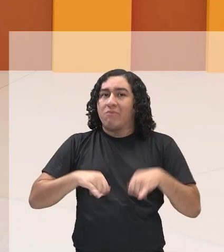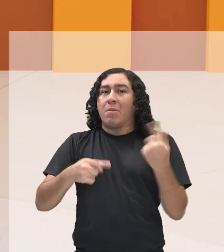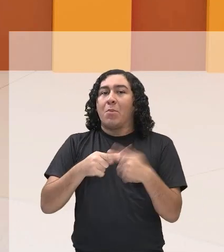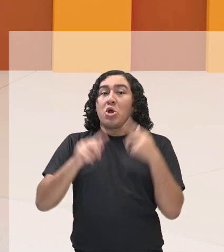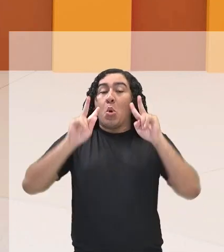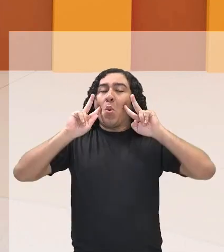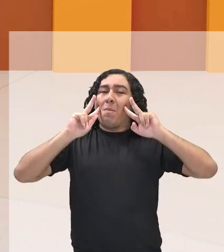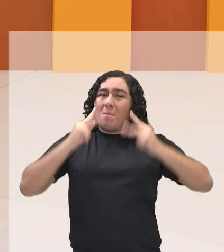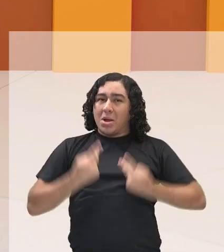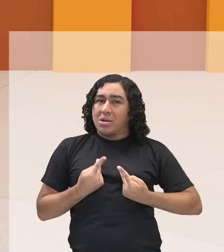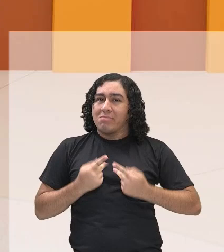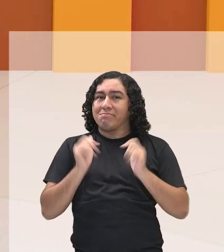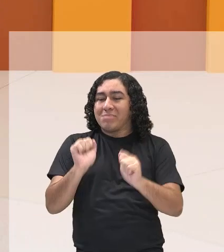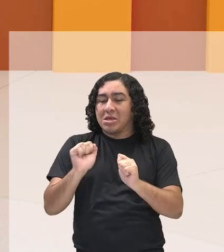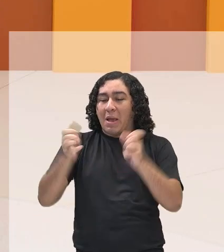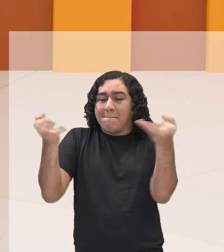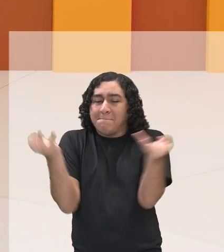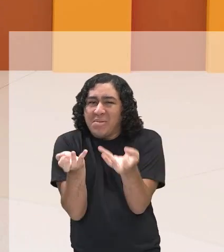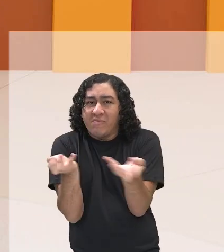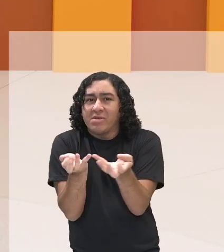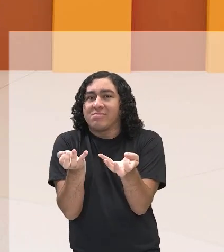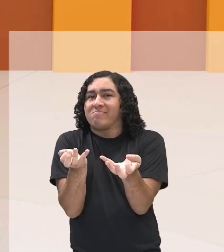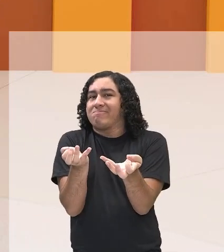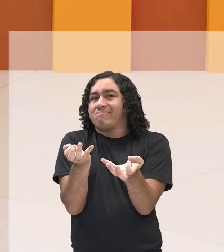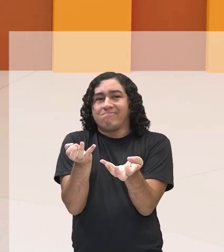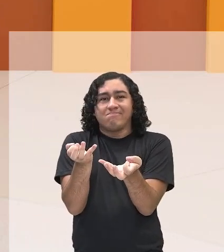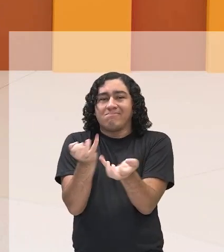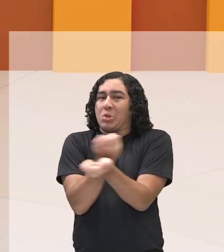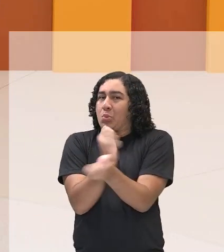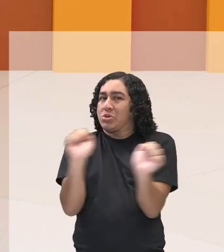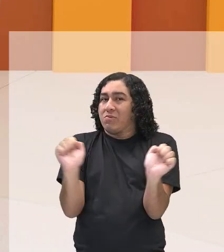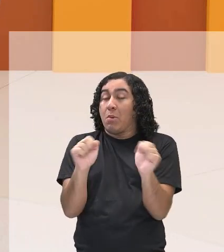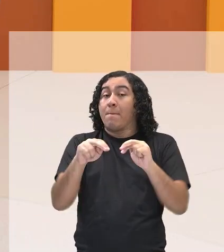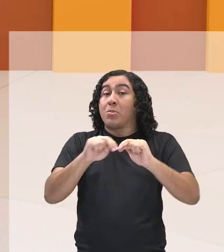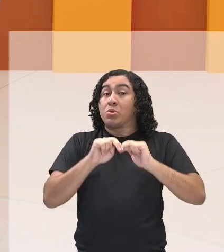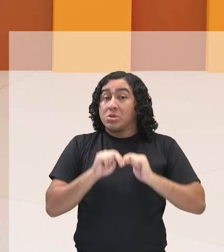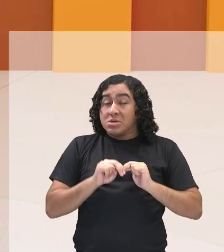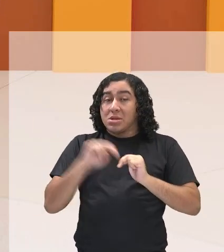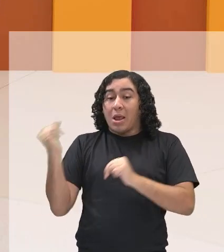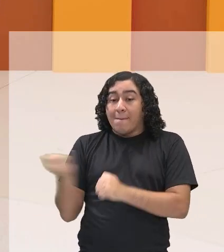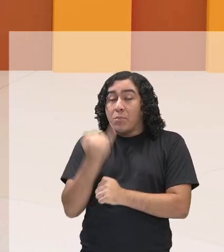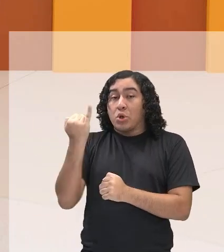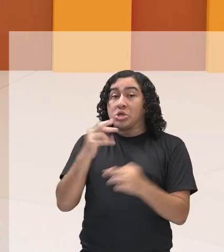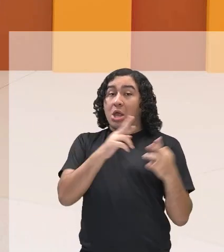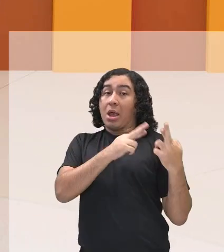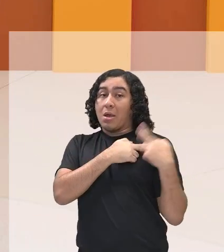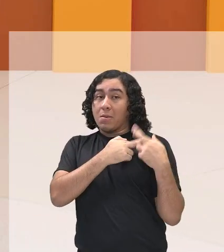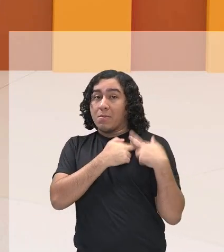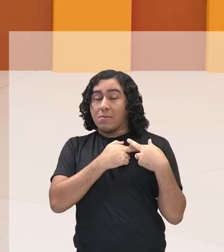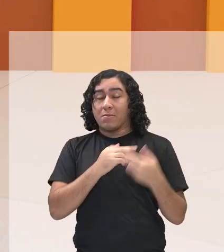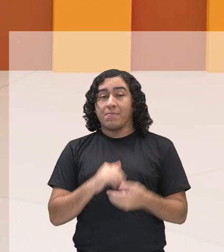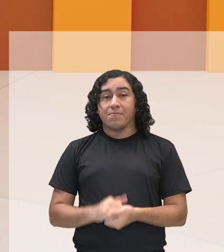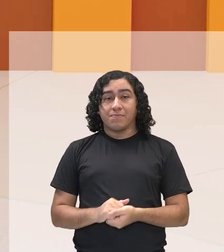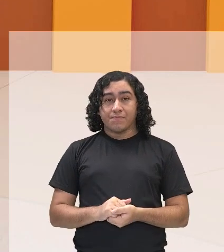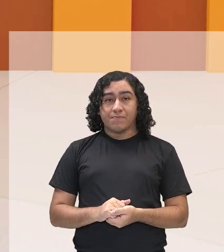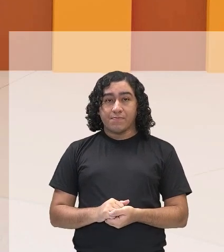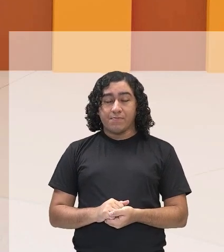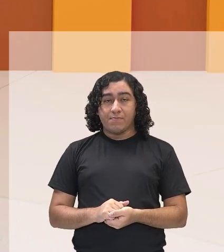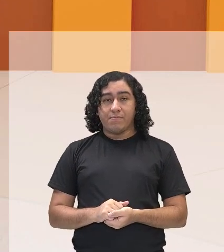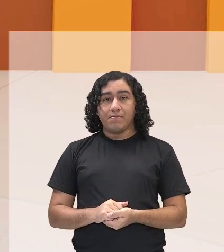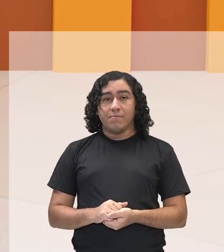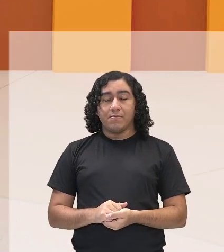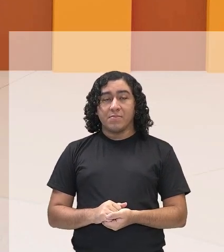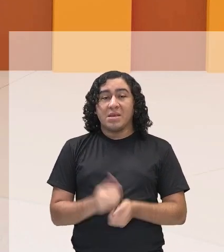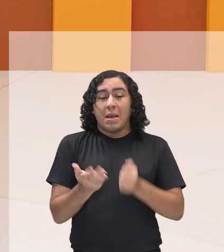não permite isso, pessoal. É por isso que os valores são importantes. A minha condição humana, a base dela